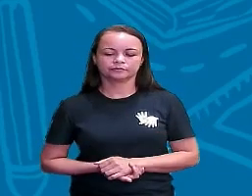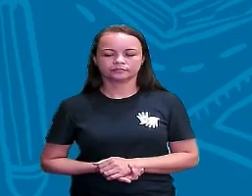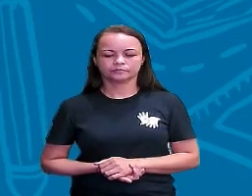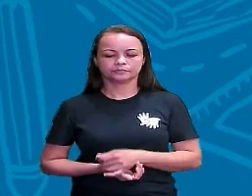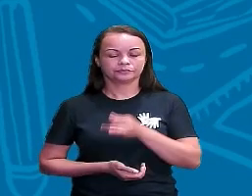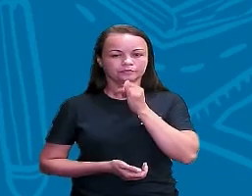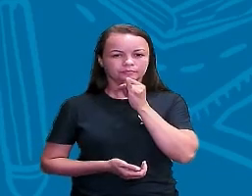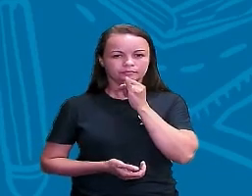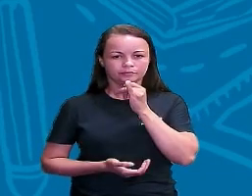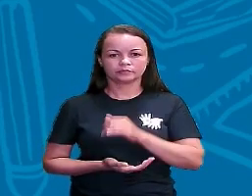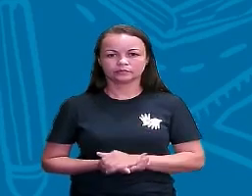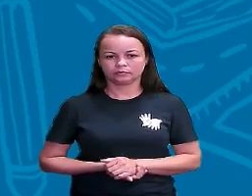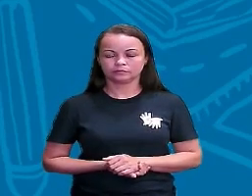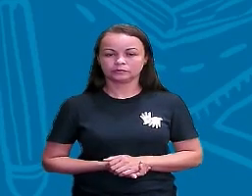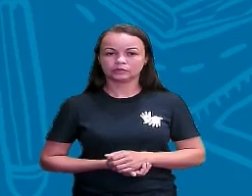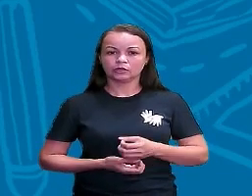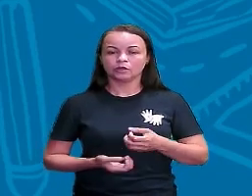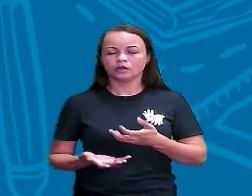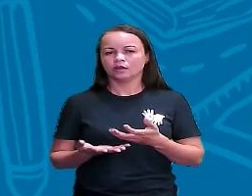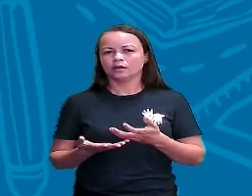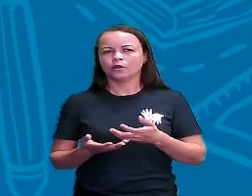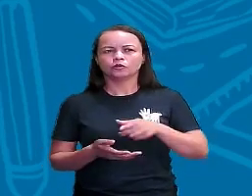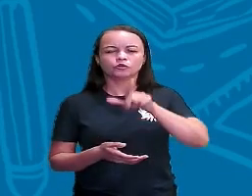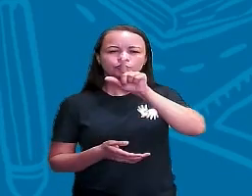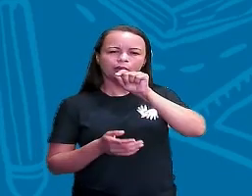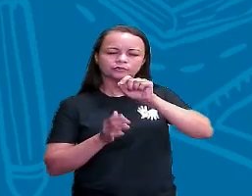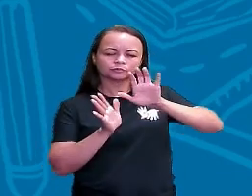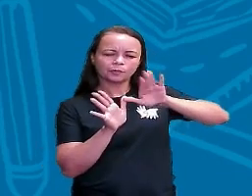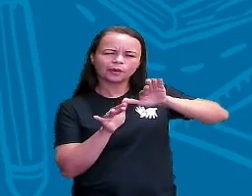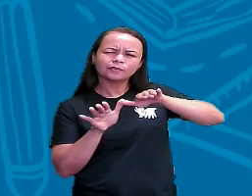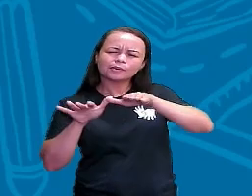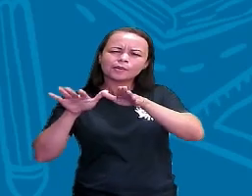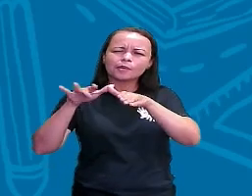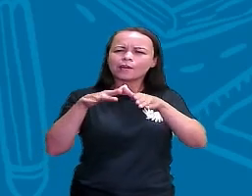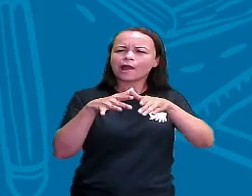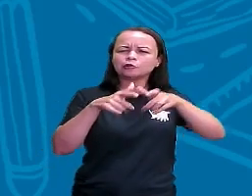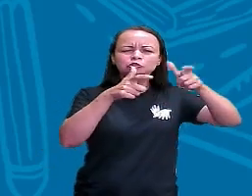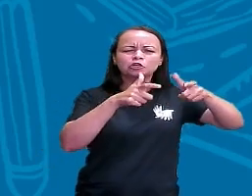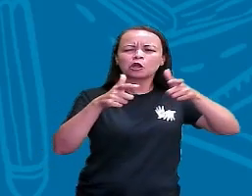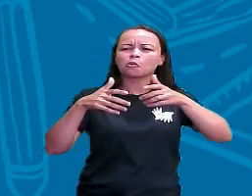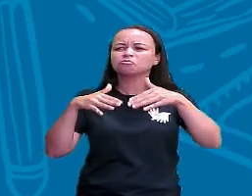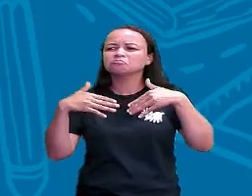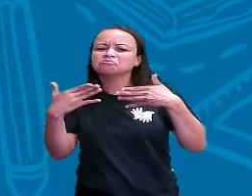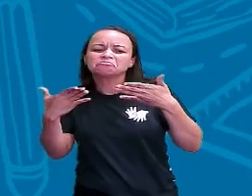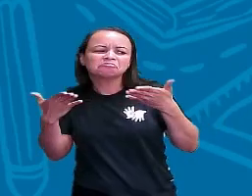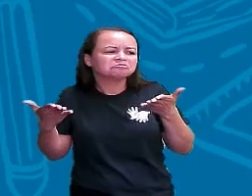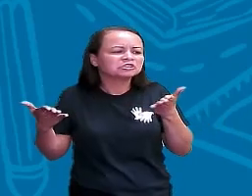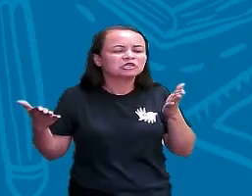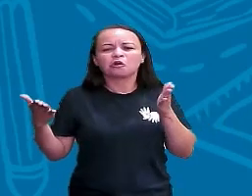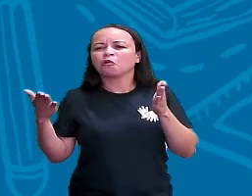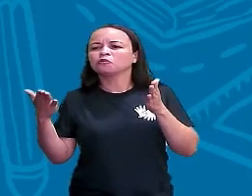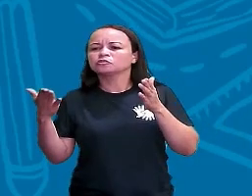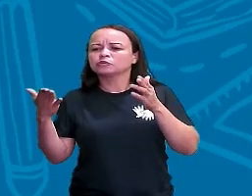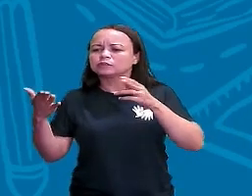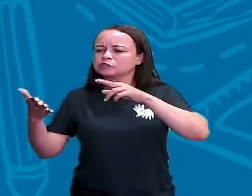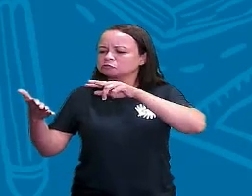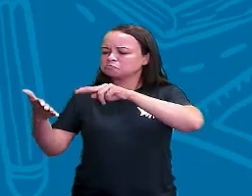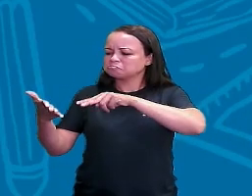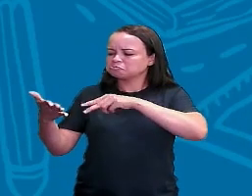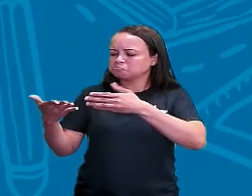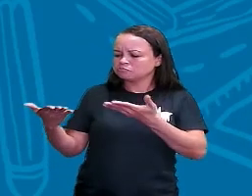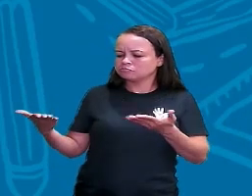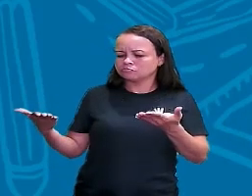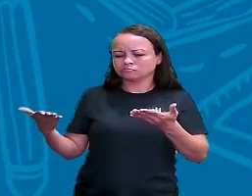Por exemplo, os poemas são pássaros que chegam não se sabe de onde e pousam no livro que leis.